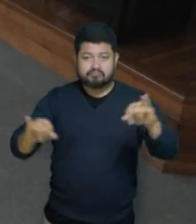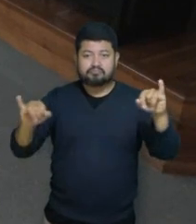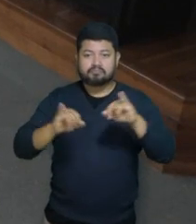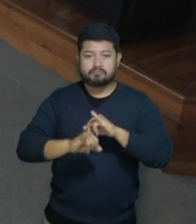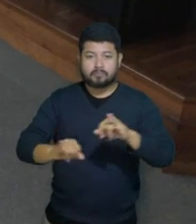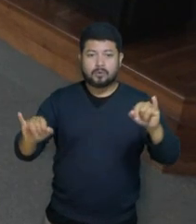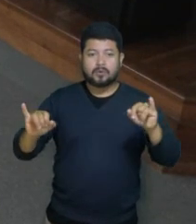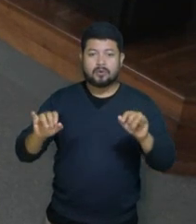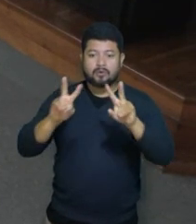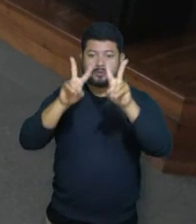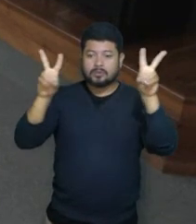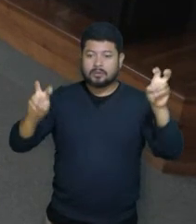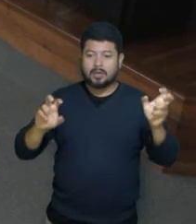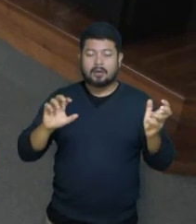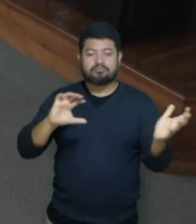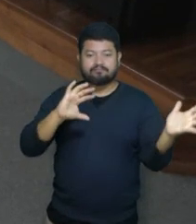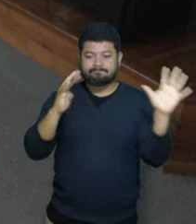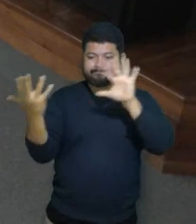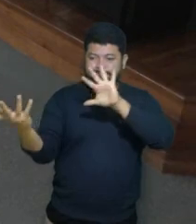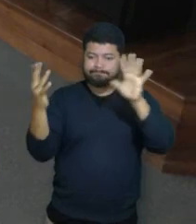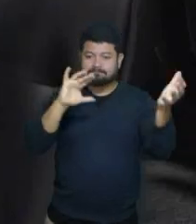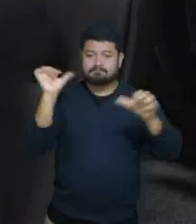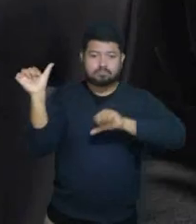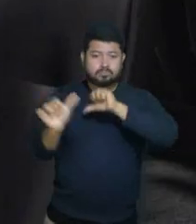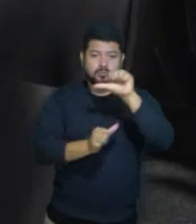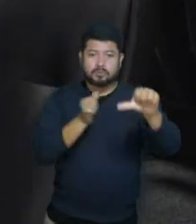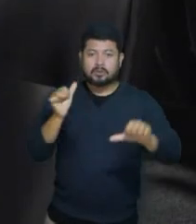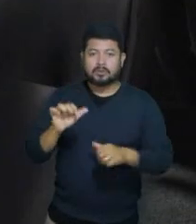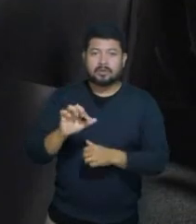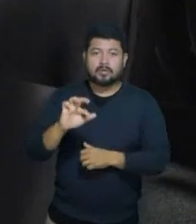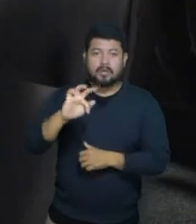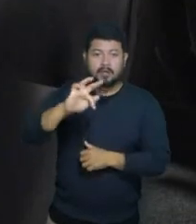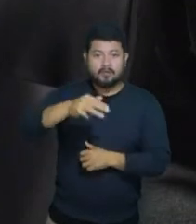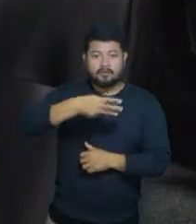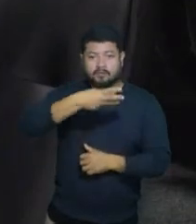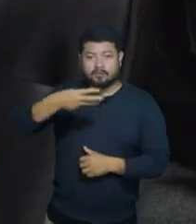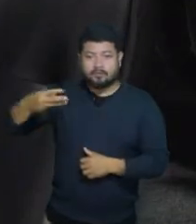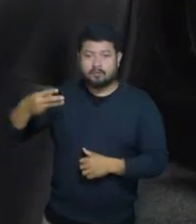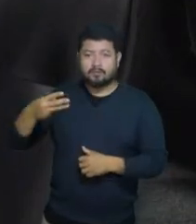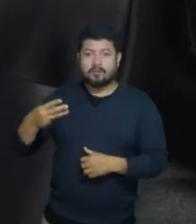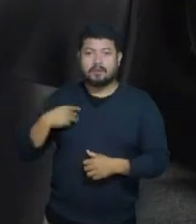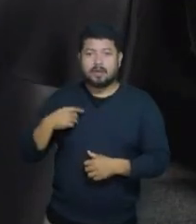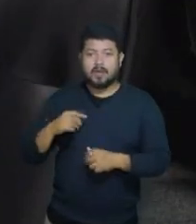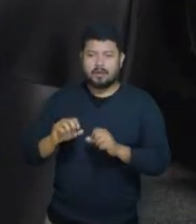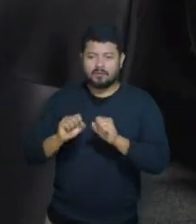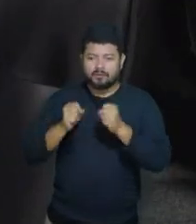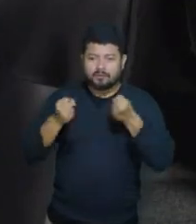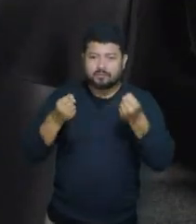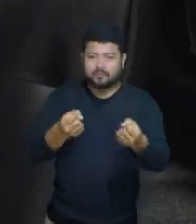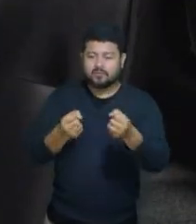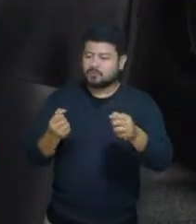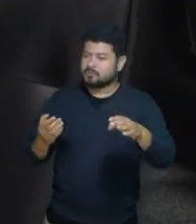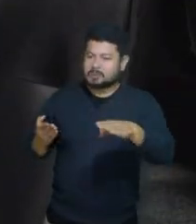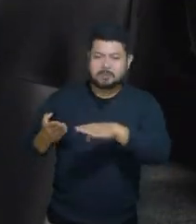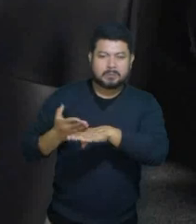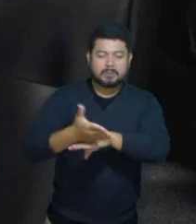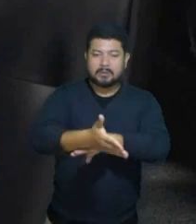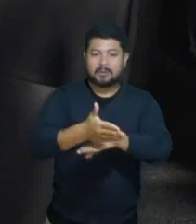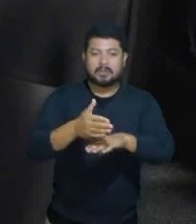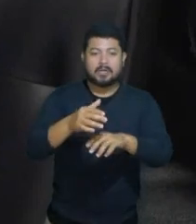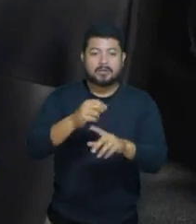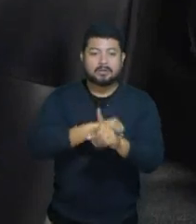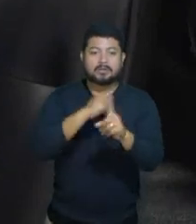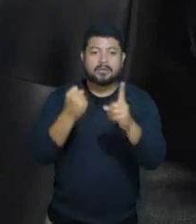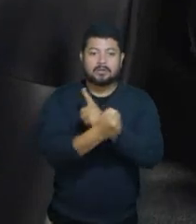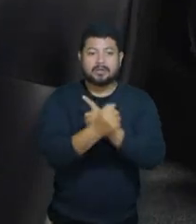essa fala sobre mudança climática em Fiesc, em outras instituições. Isso é furar a bolha, né? E eu acho que uma coisa